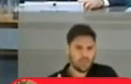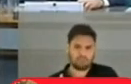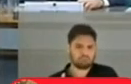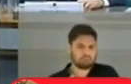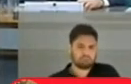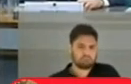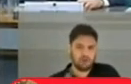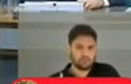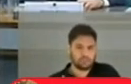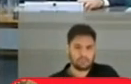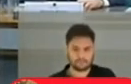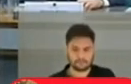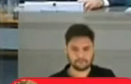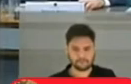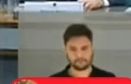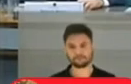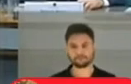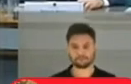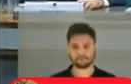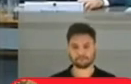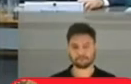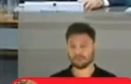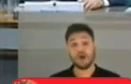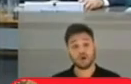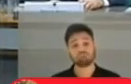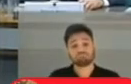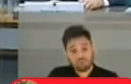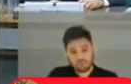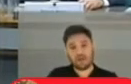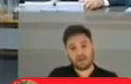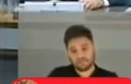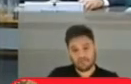parlamentar. Retomando, senador Renan Calheiros.